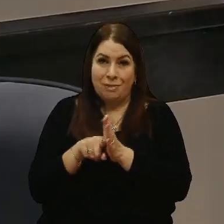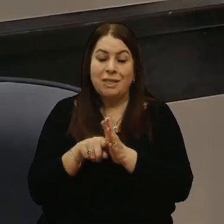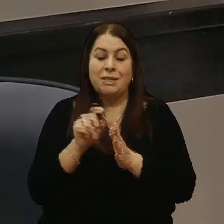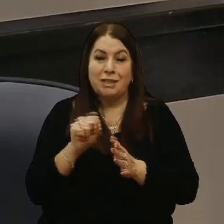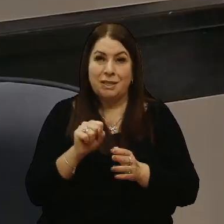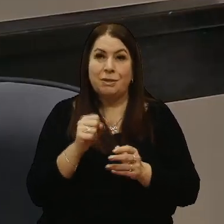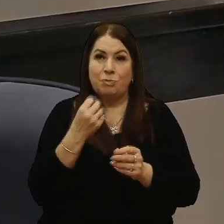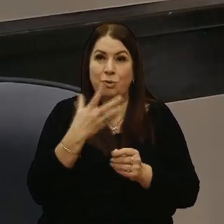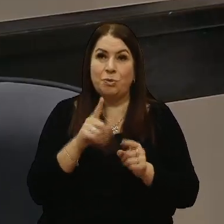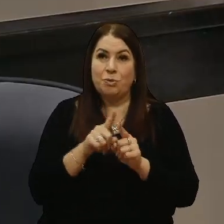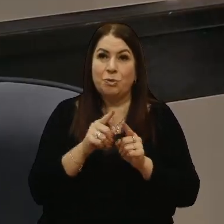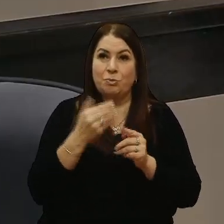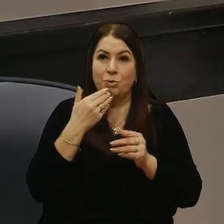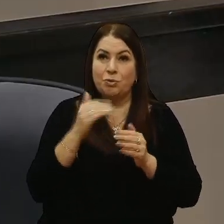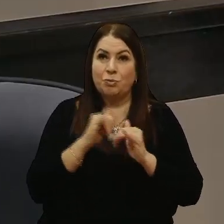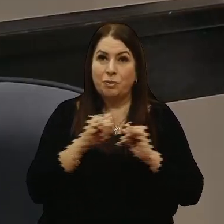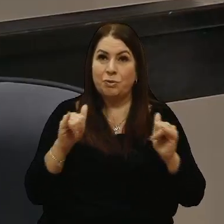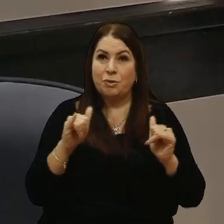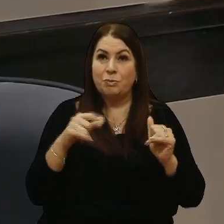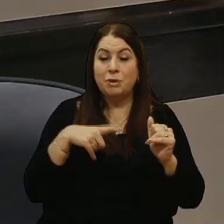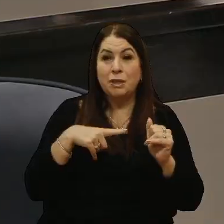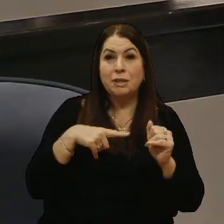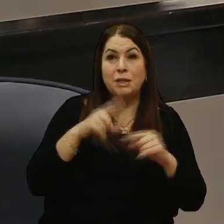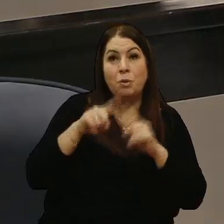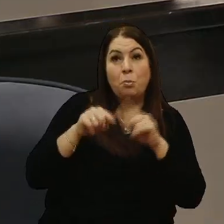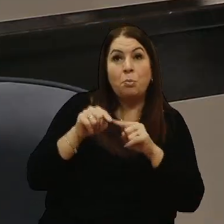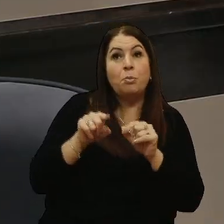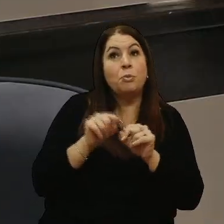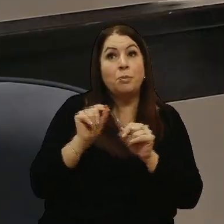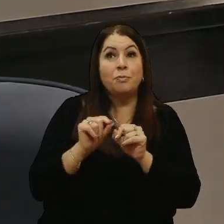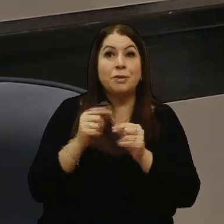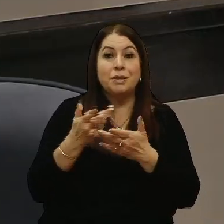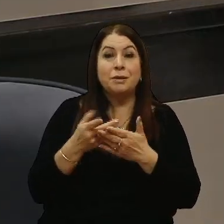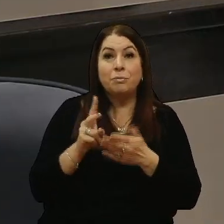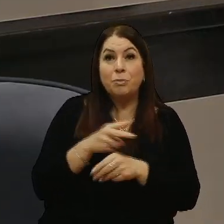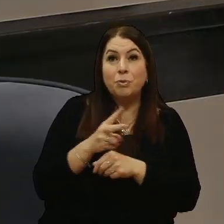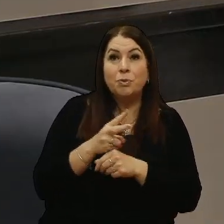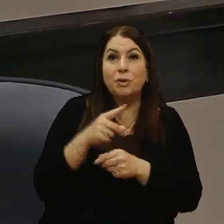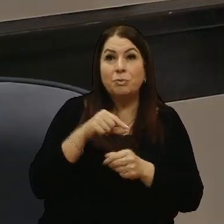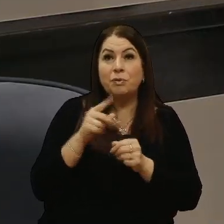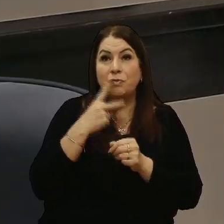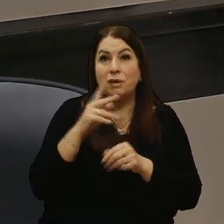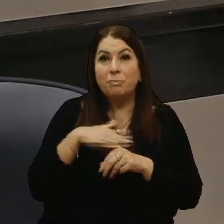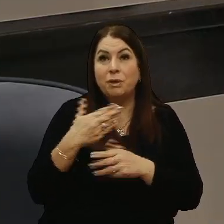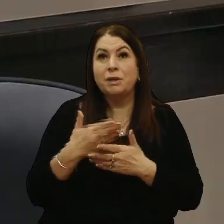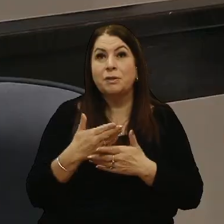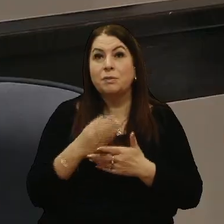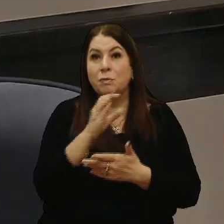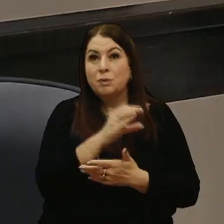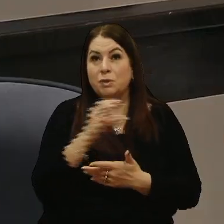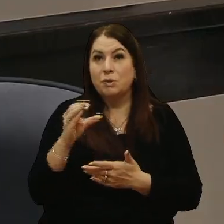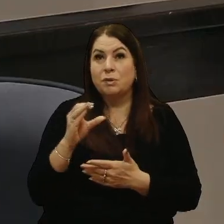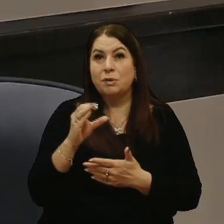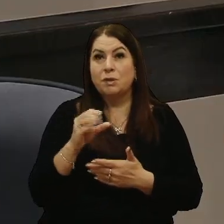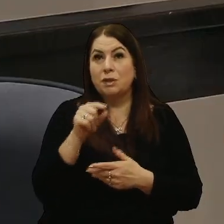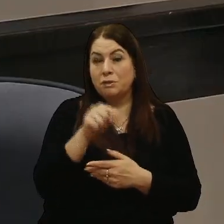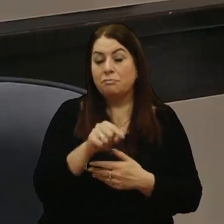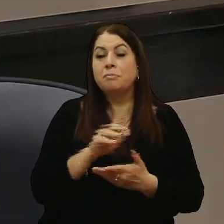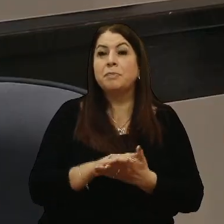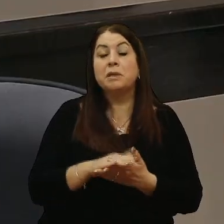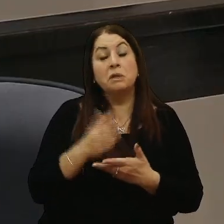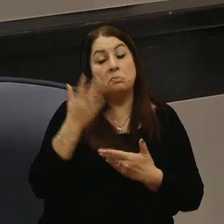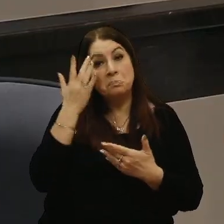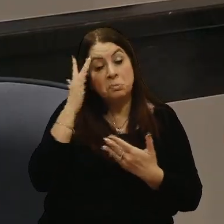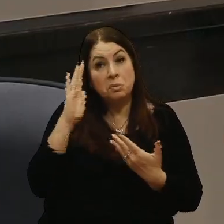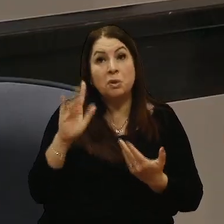bom até esse pedido de informações, é uma arma que a gente tem aqui na Câmara de Vereadores para estar procurando falar mais sobre o CC, sobre os cargos de confiança e quem